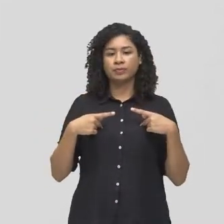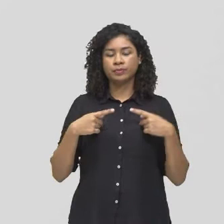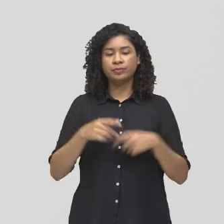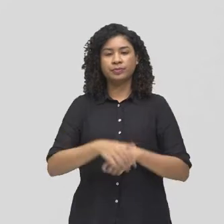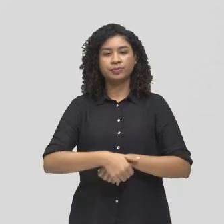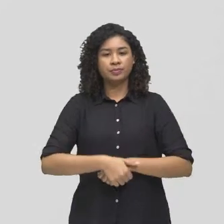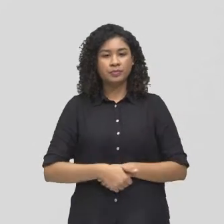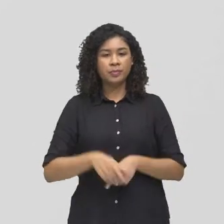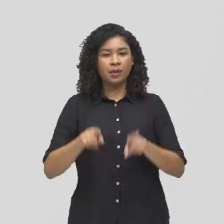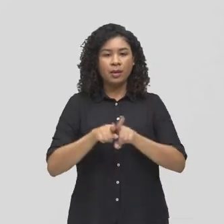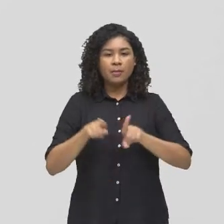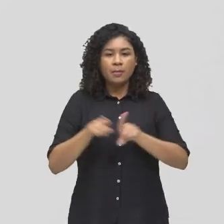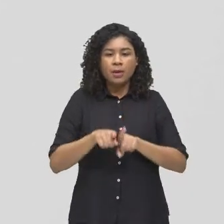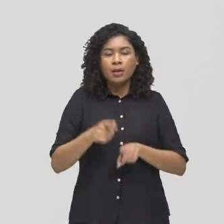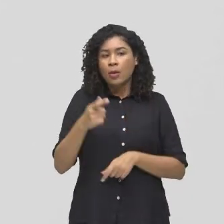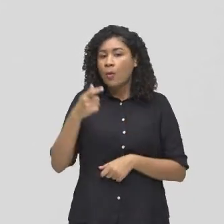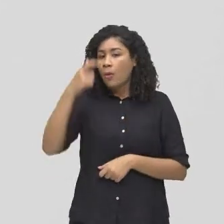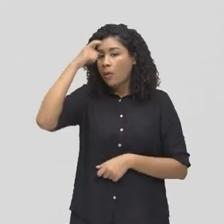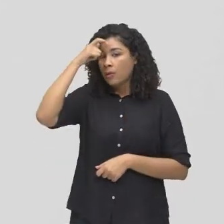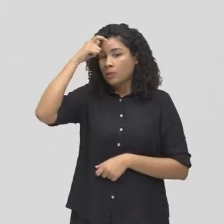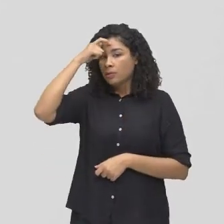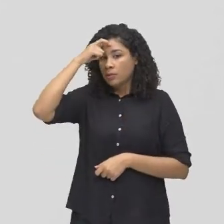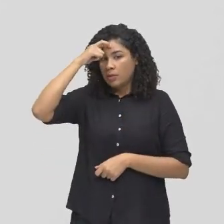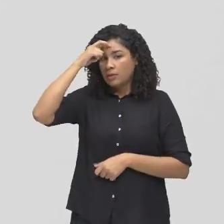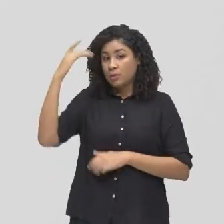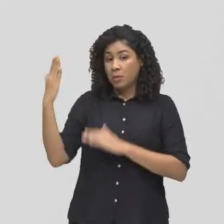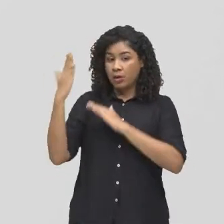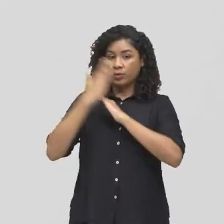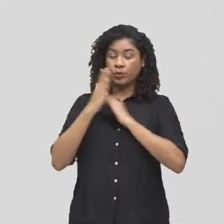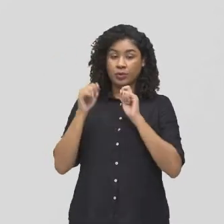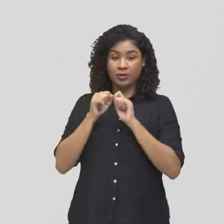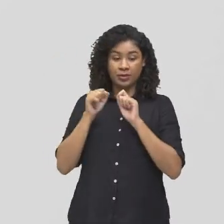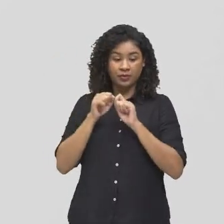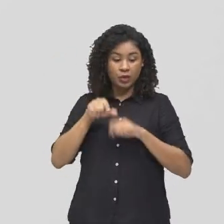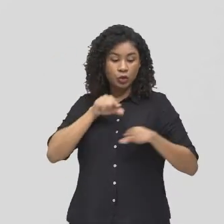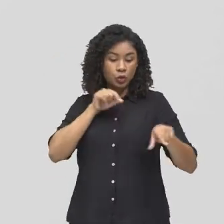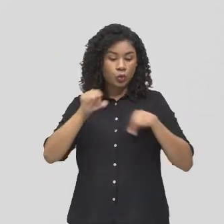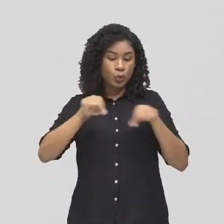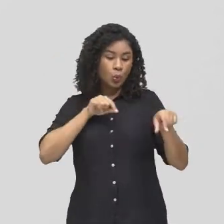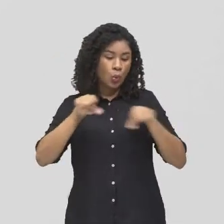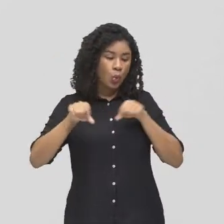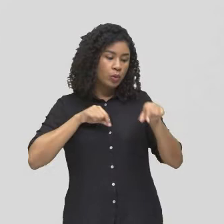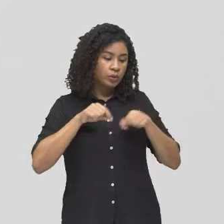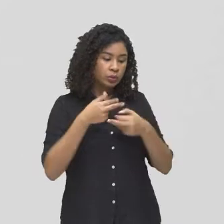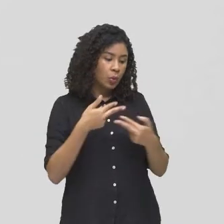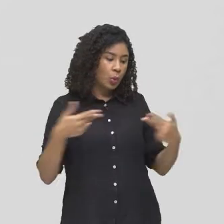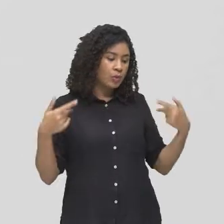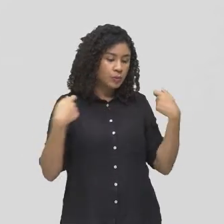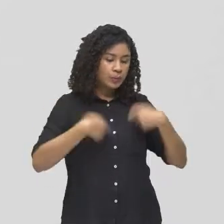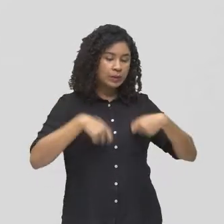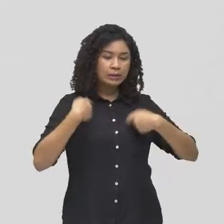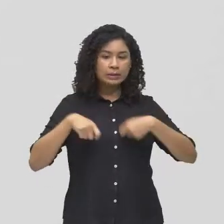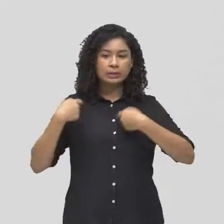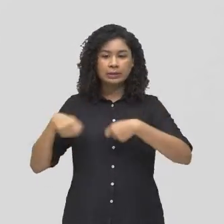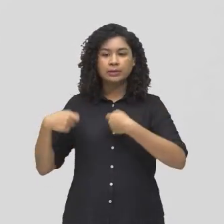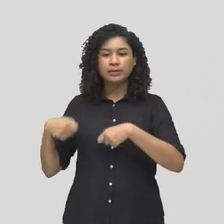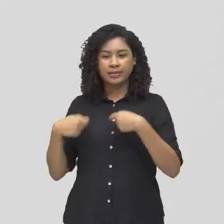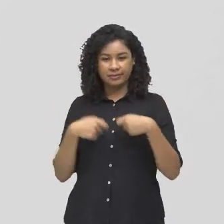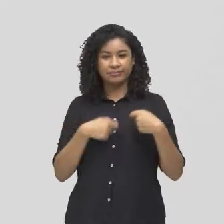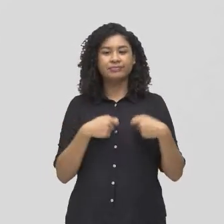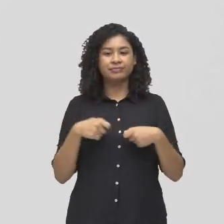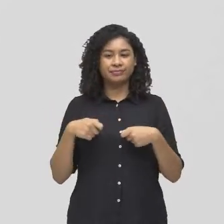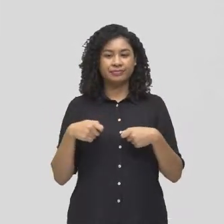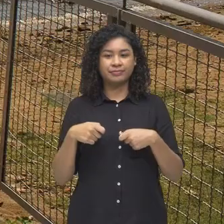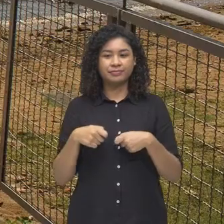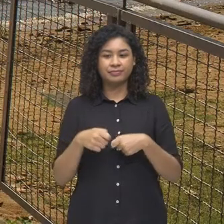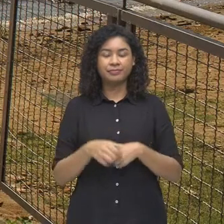fazer coisas que estejam de acordo com as nossas necessidades, com as demandas do tempo